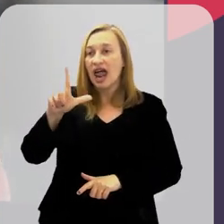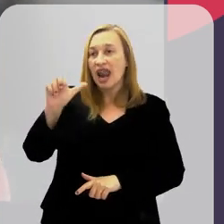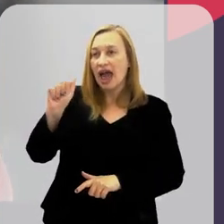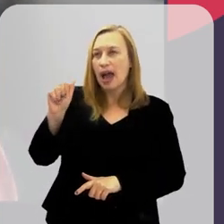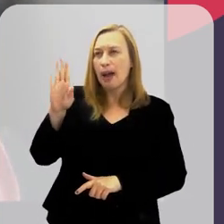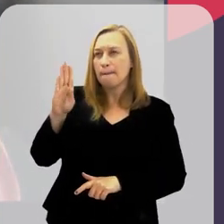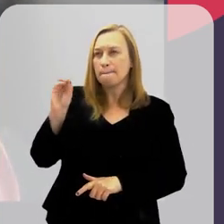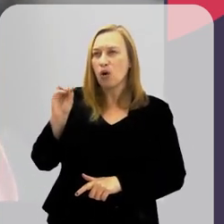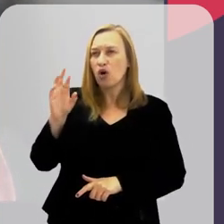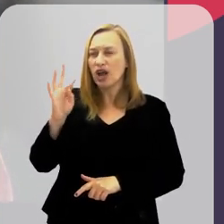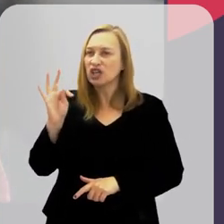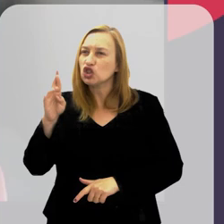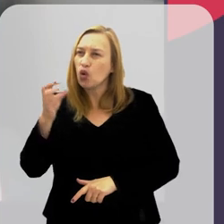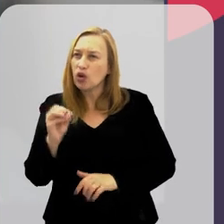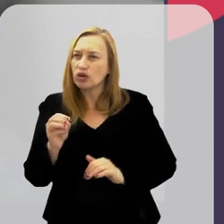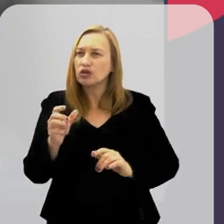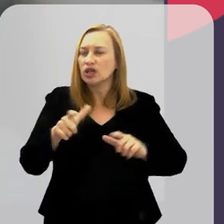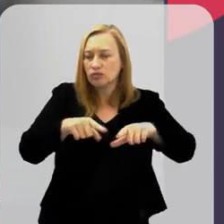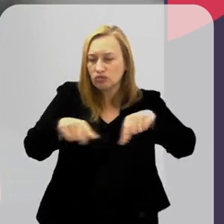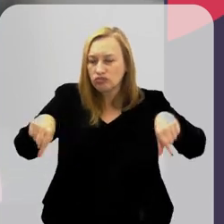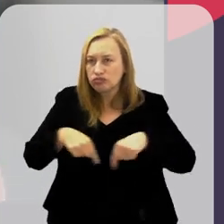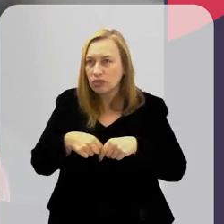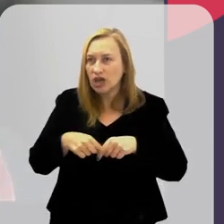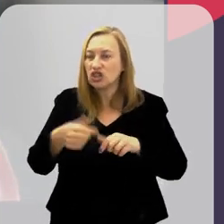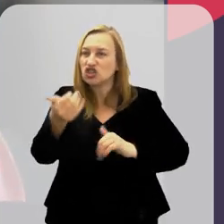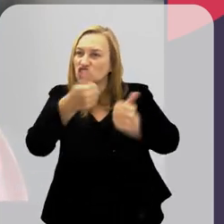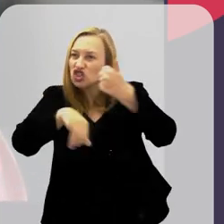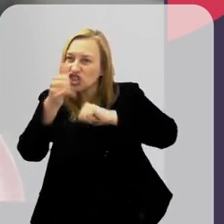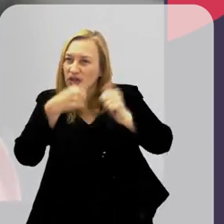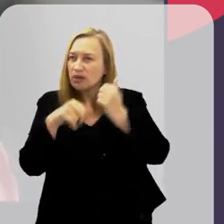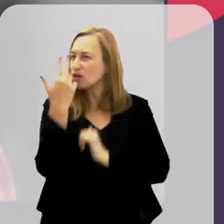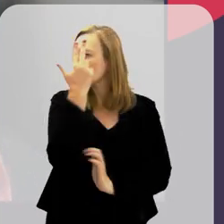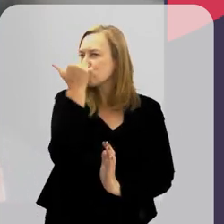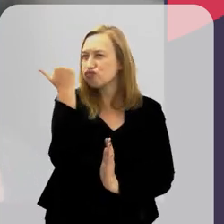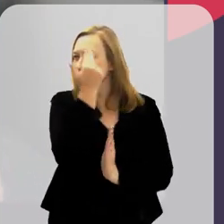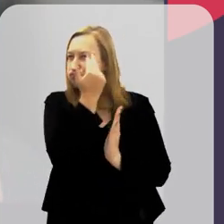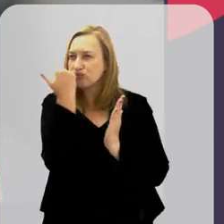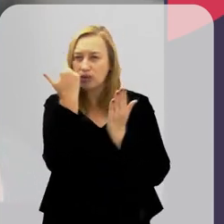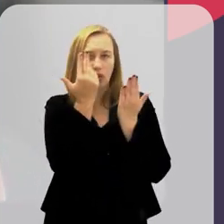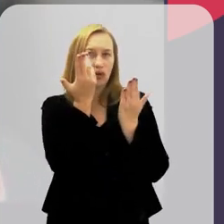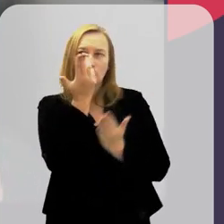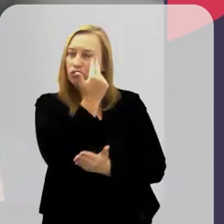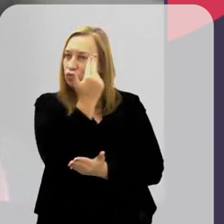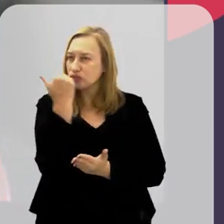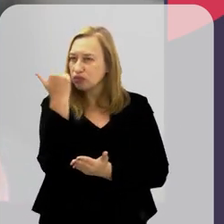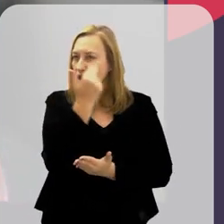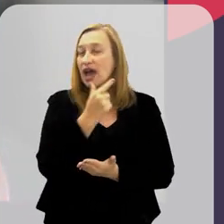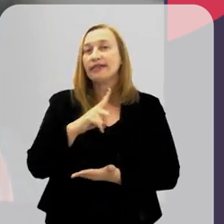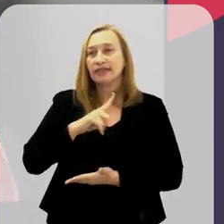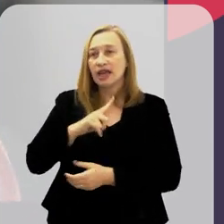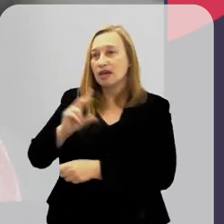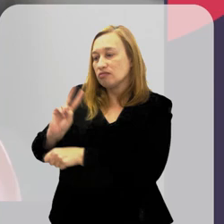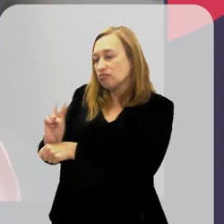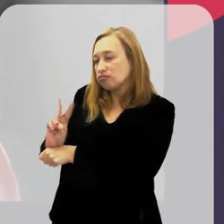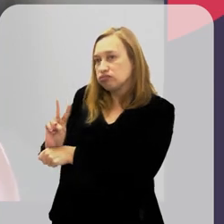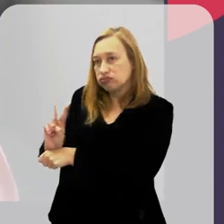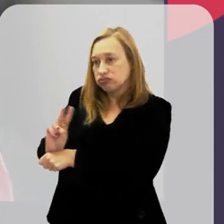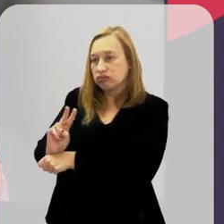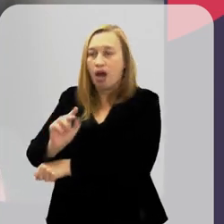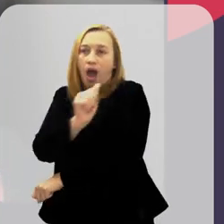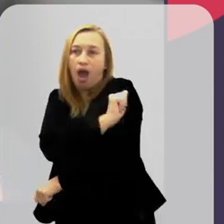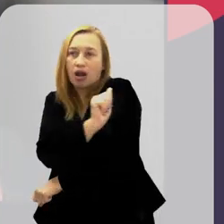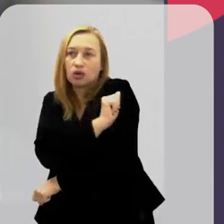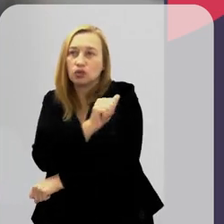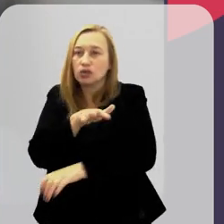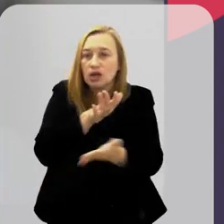Maker. E no laboratório Maker, a gente tem impressora 3D, a gente tem software, a gente tem monitores, né? Alunos